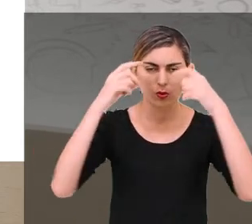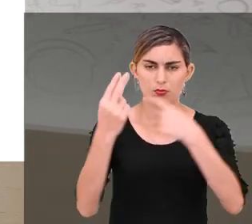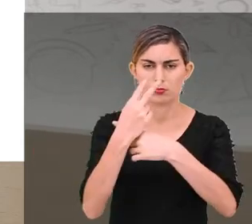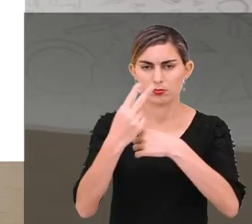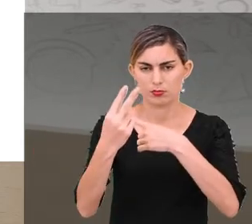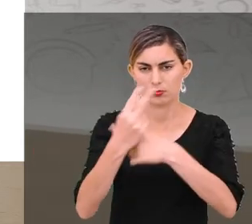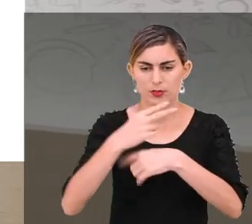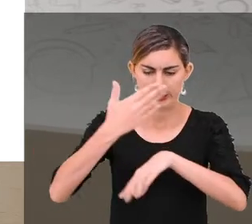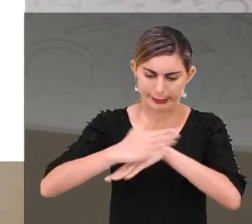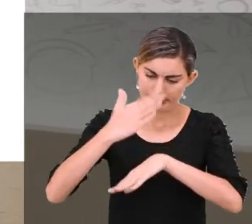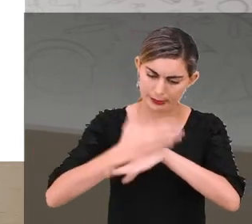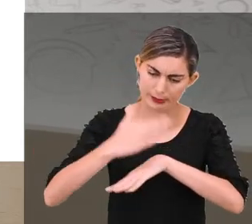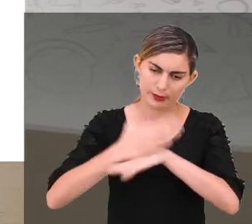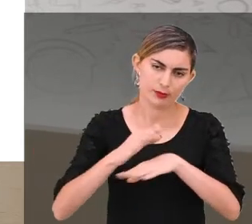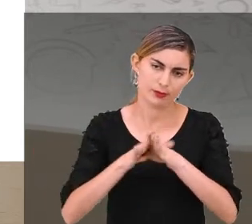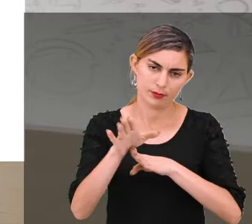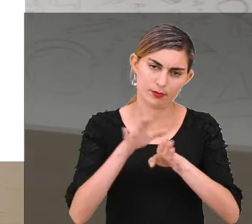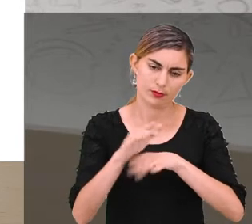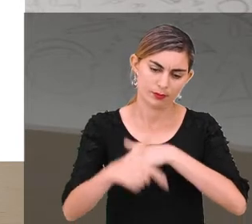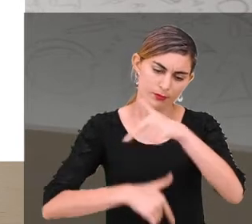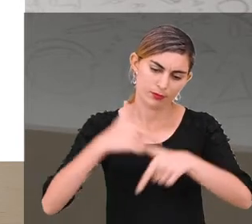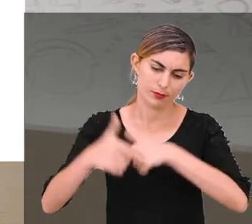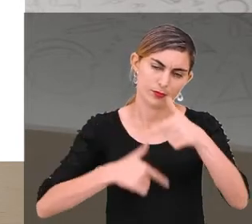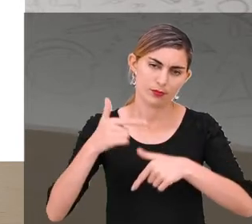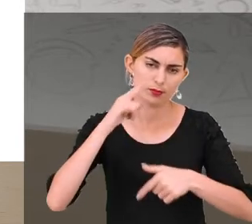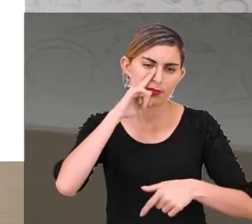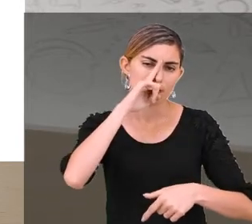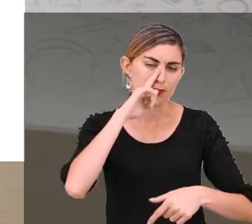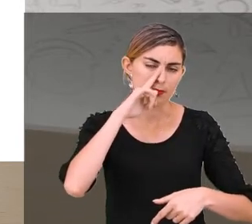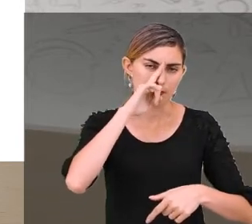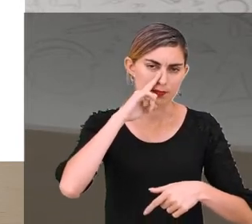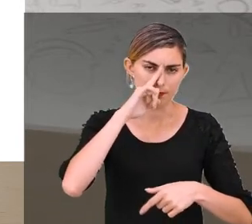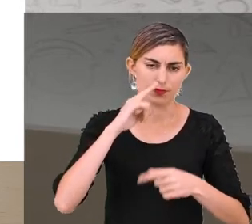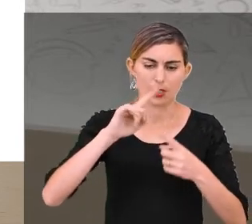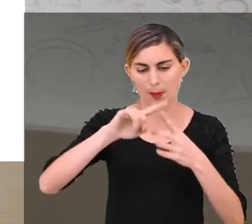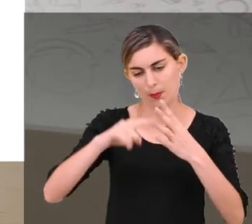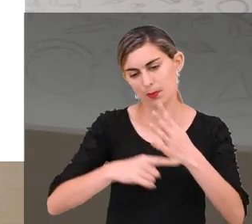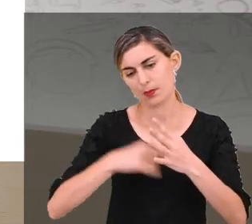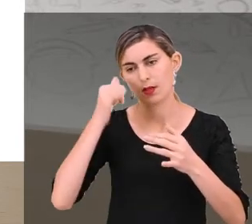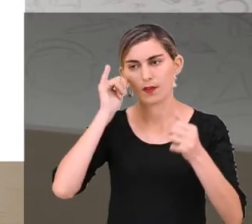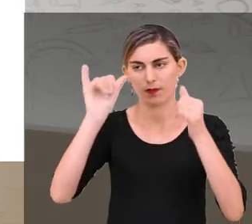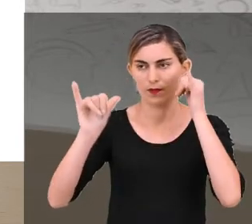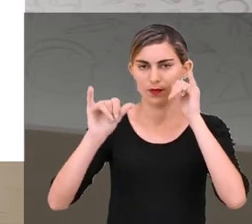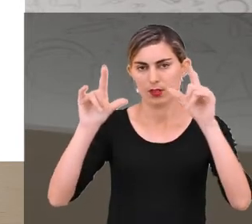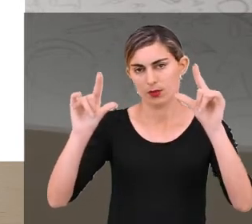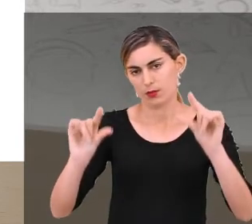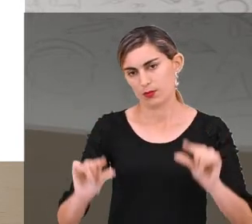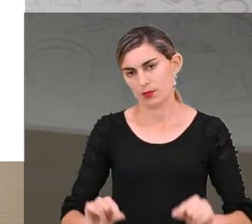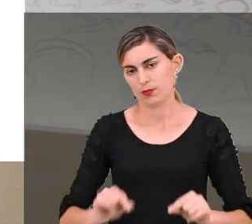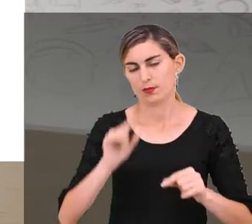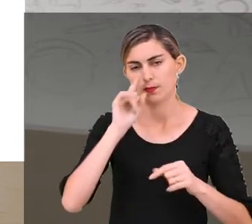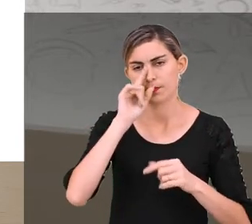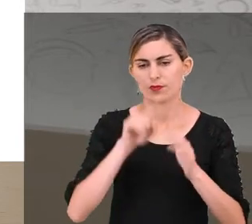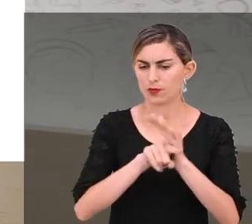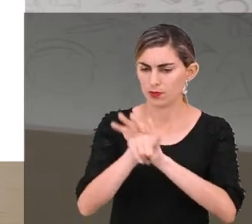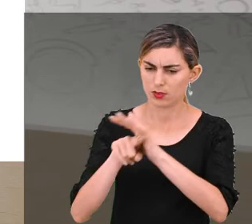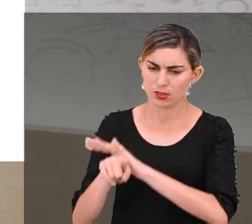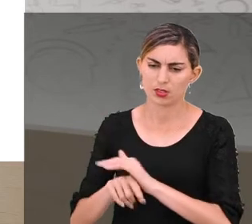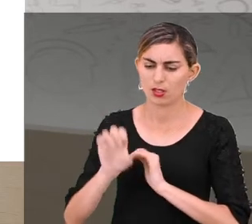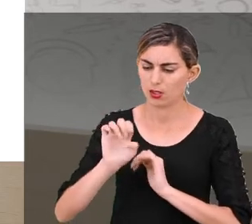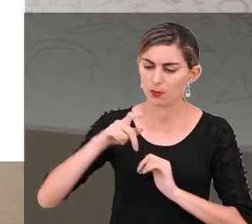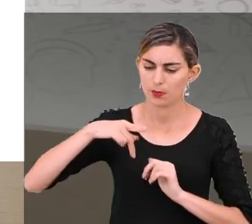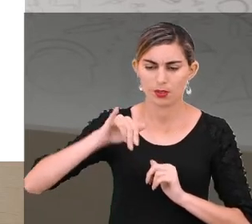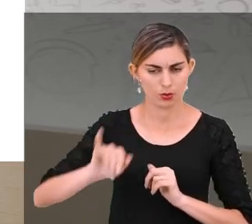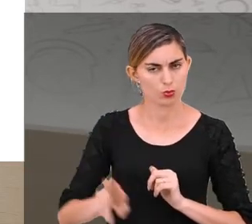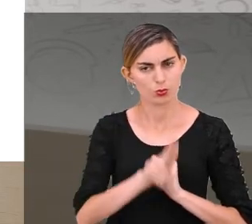de segurança, treinar e instruir os trabalhadores nos riscos e nas medidas de controle dos mesmos, fiscalizar